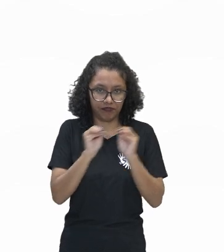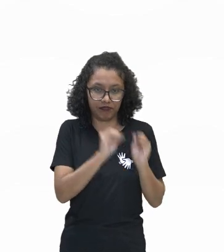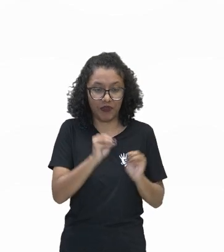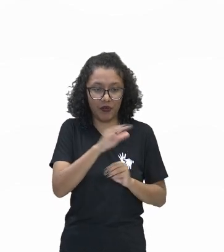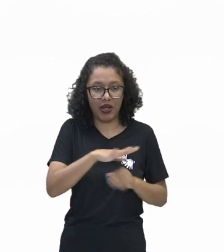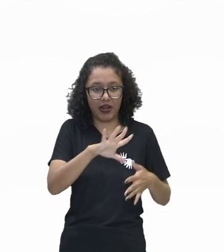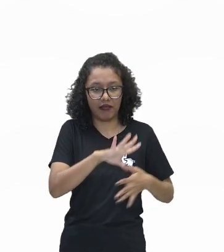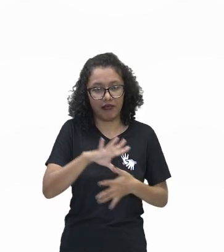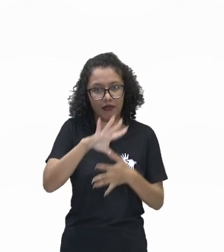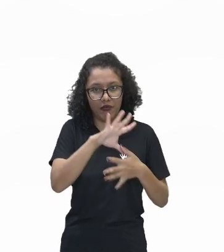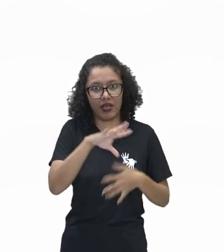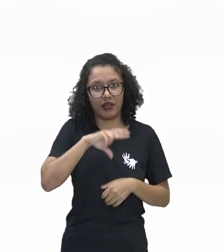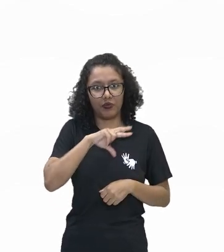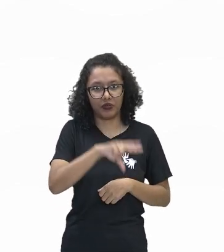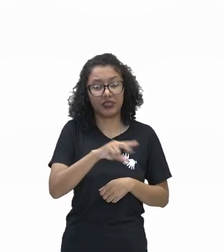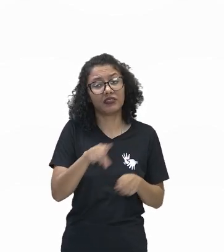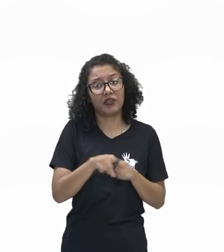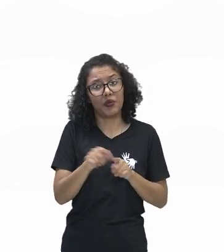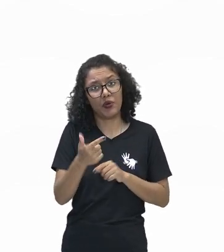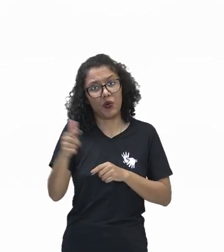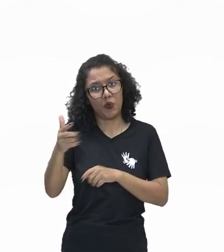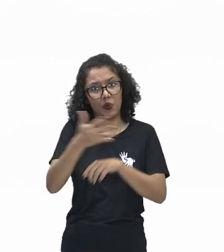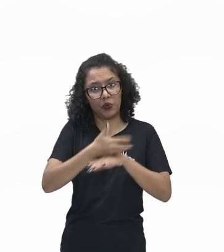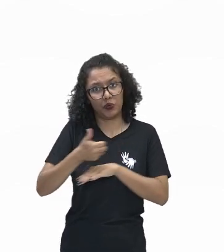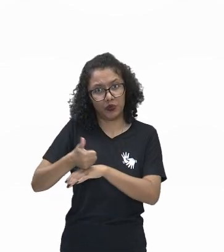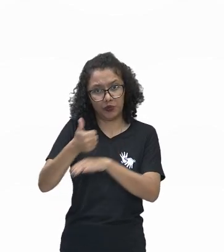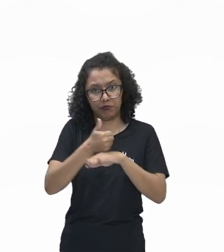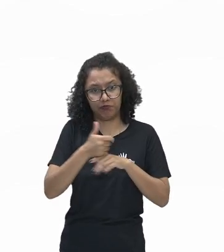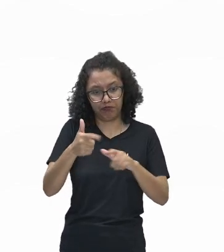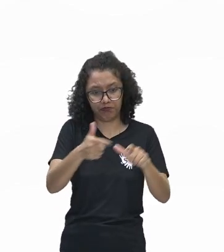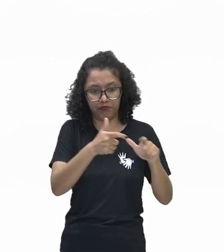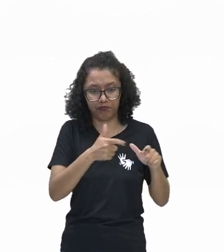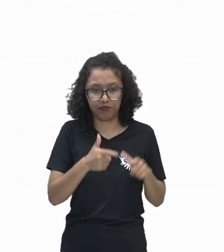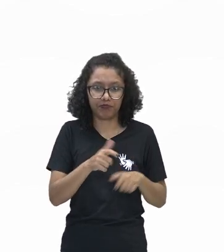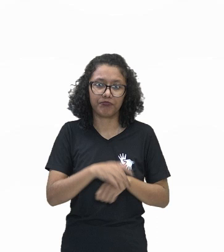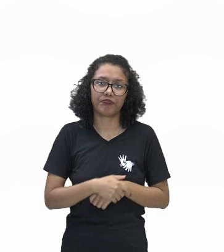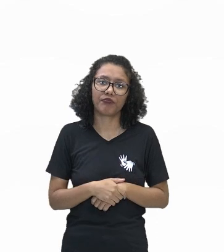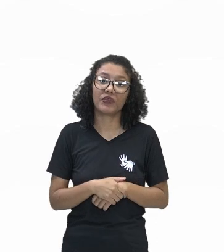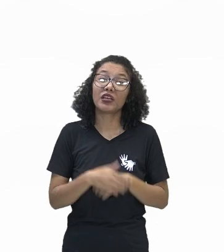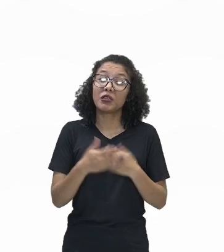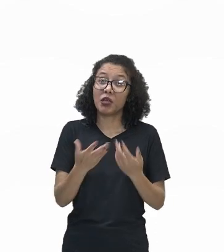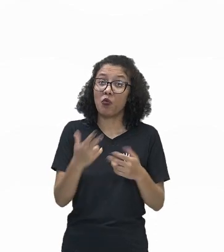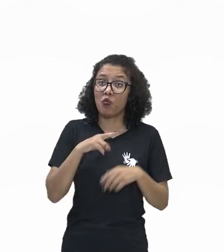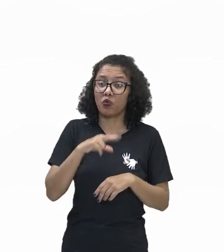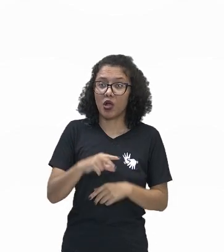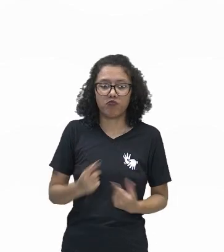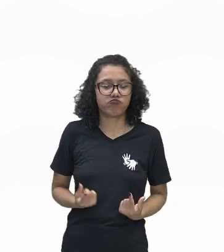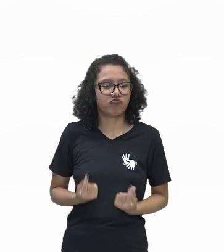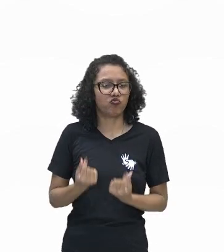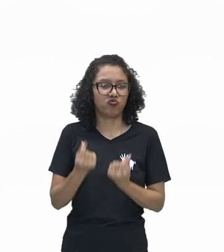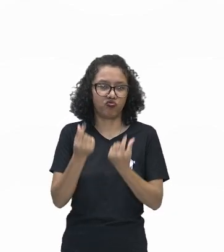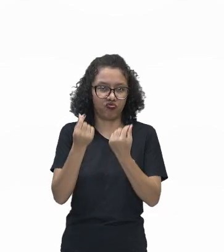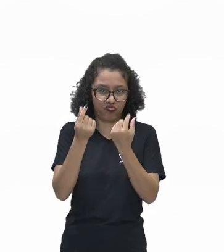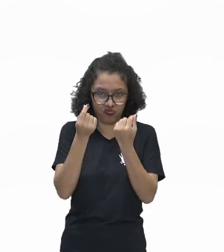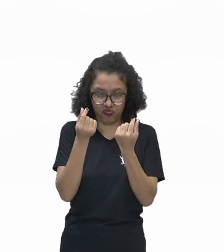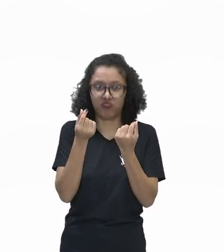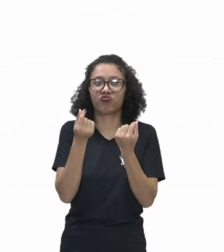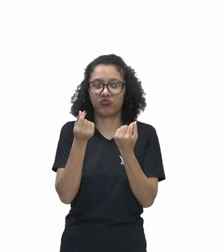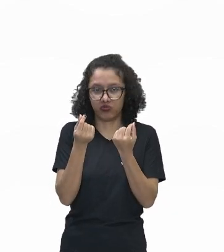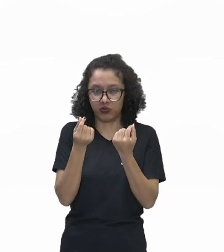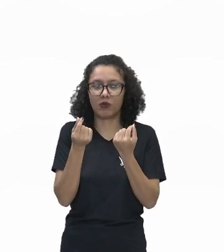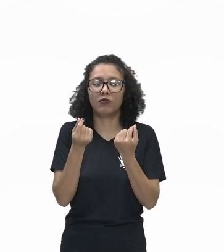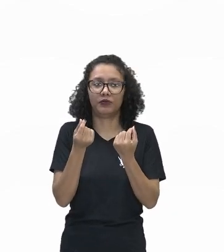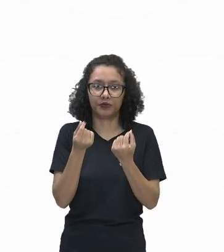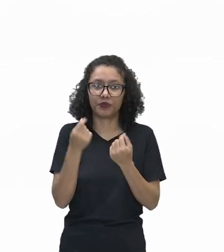e outras colônias. Então, Portugal vai ter um grande lucro, porque percebam que ele vai